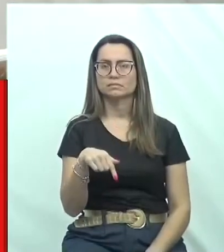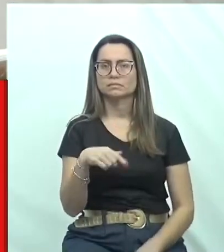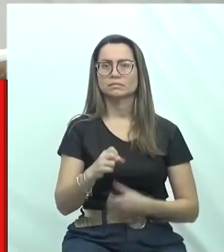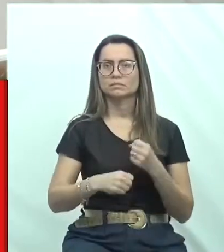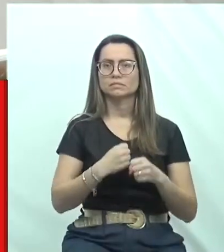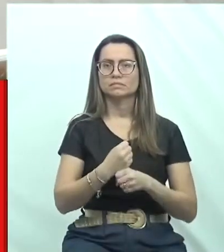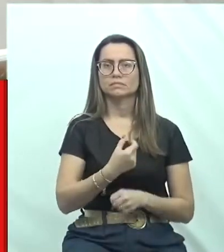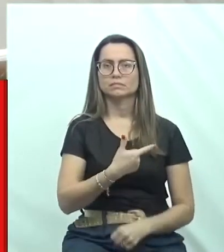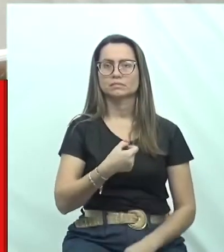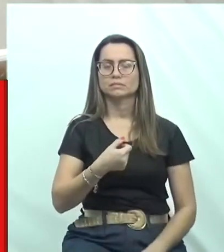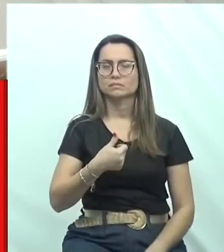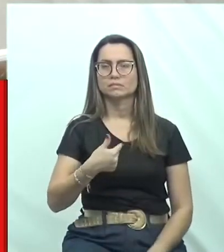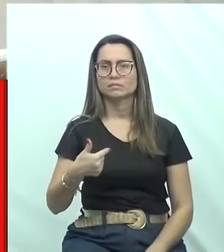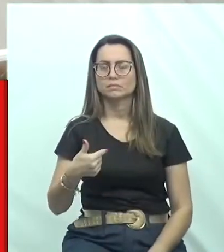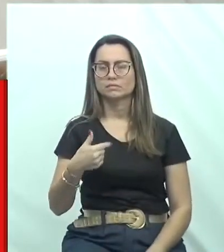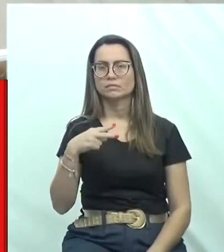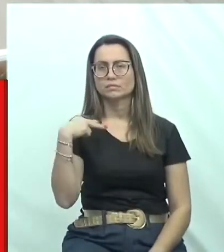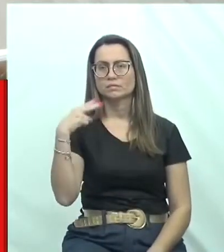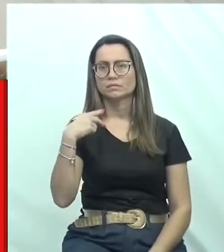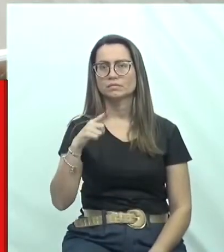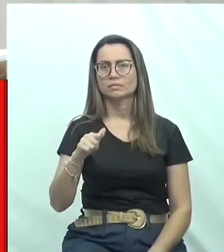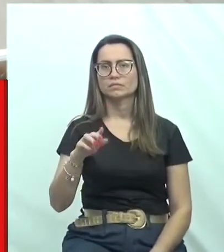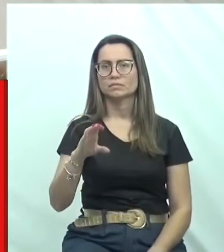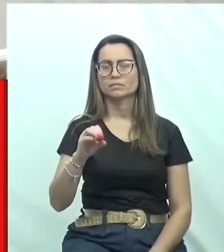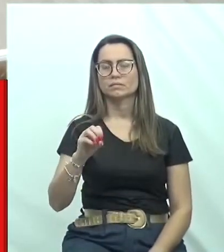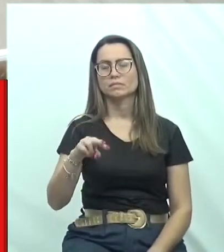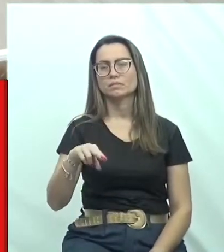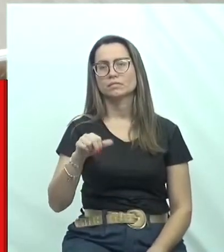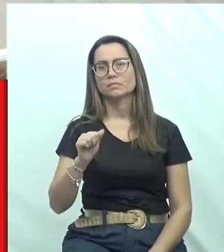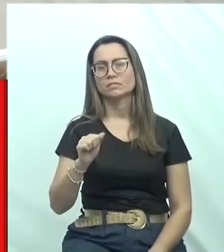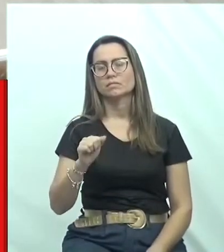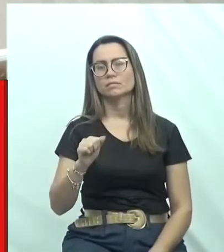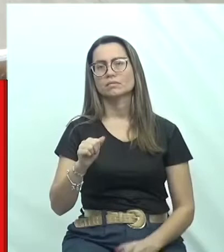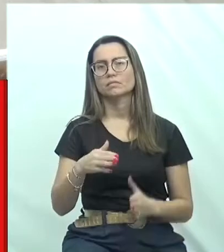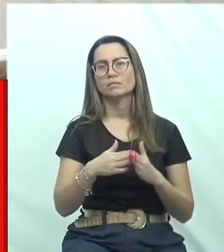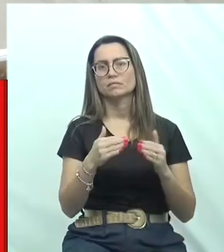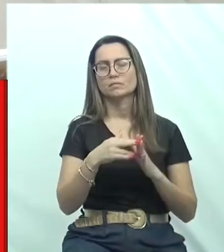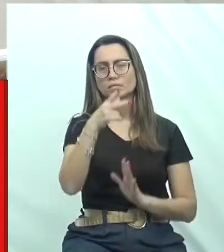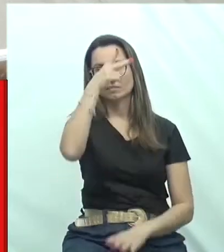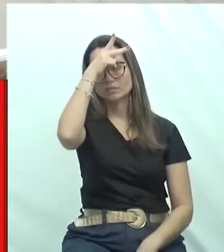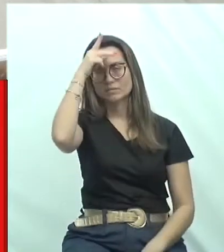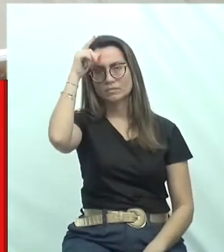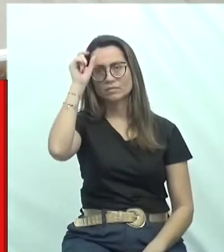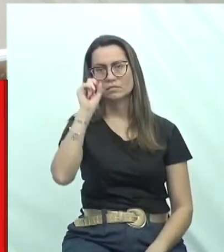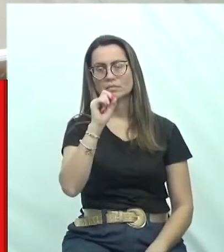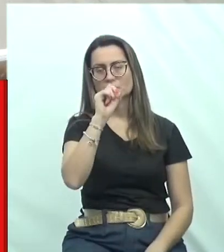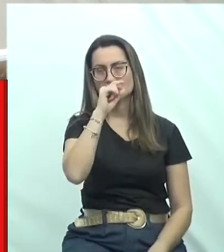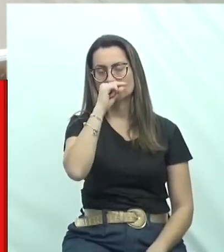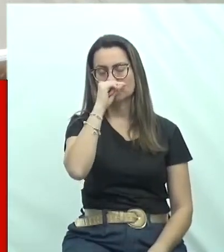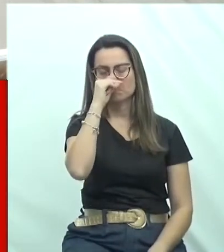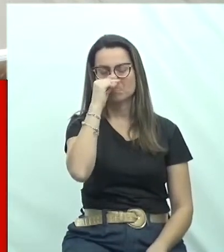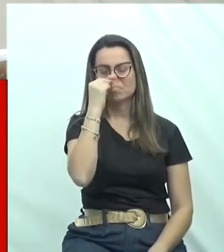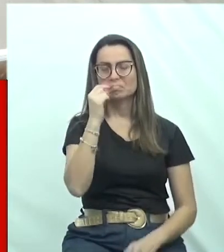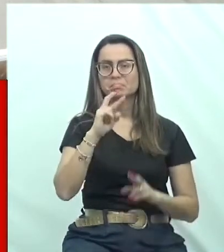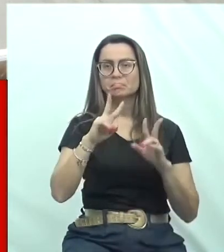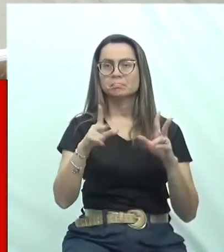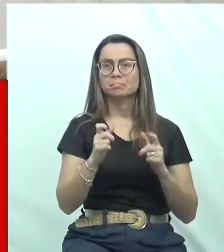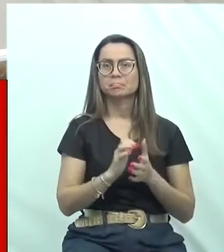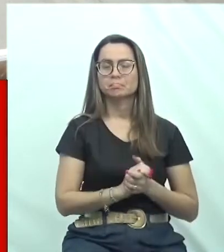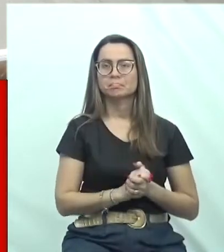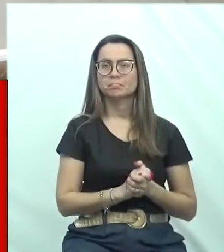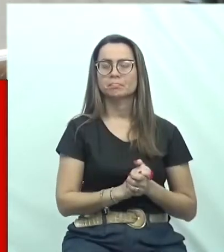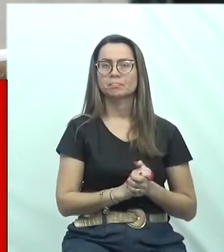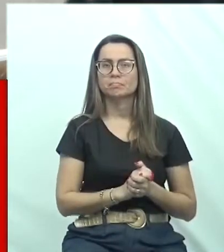477/2022, de autoria da vereadora Giovana Vito Mondardo, envio de expediente ao chefe do Poder Executivo Municipal, solicitando